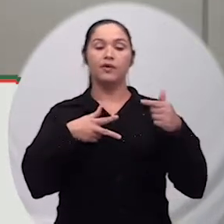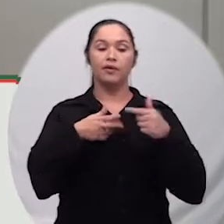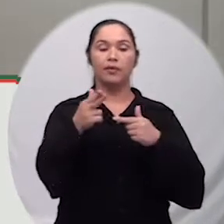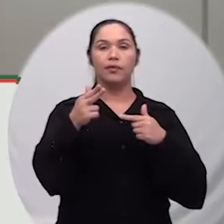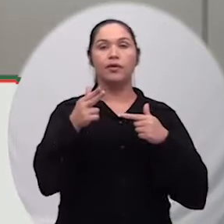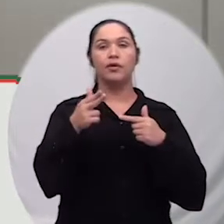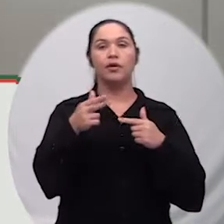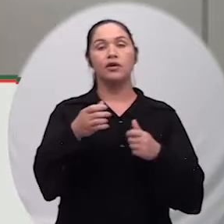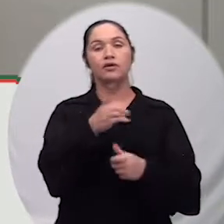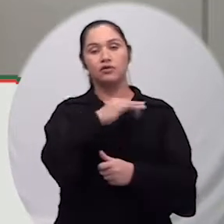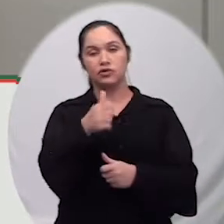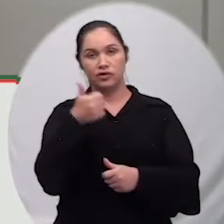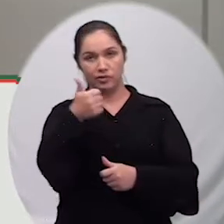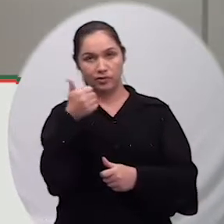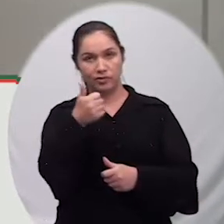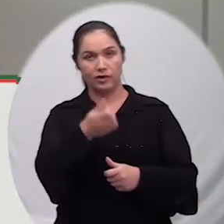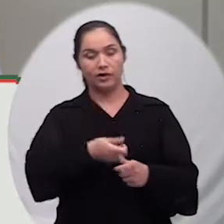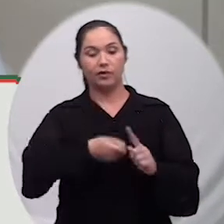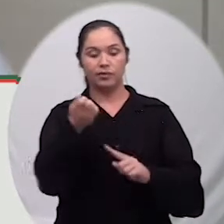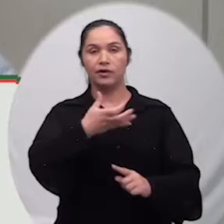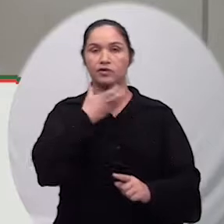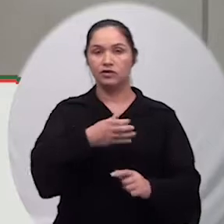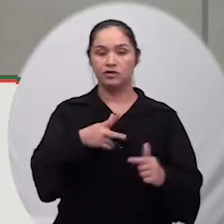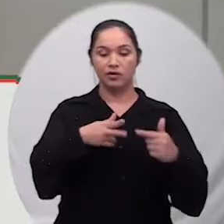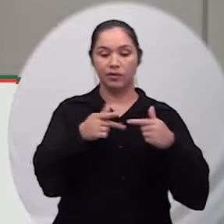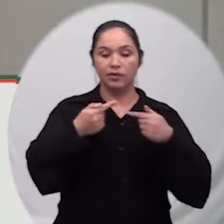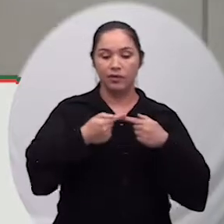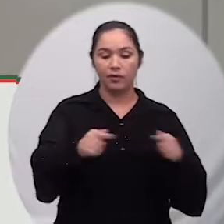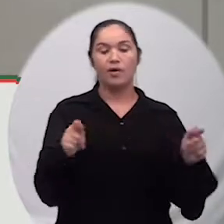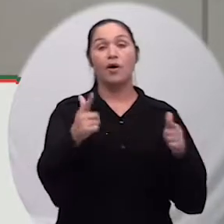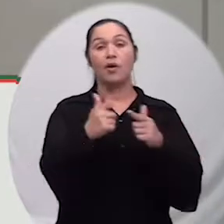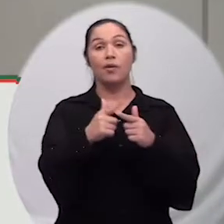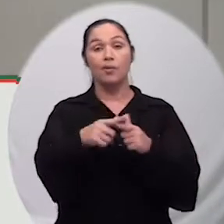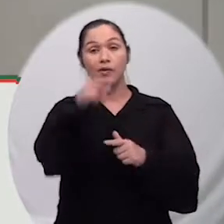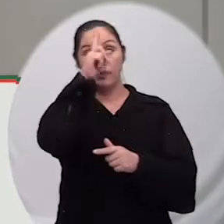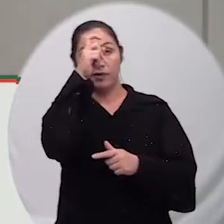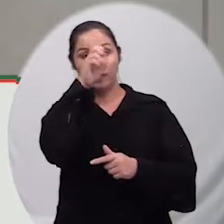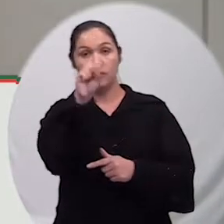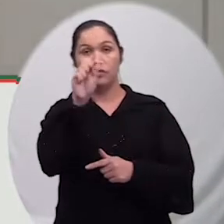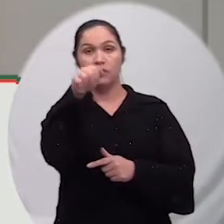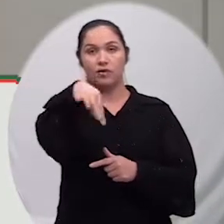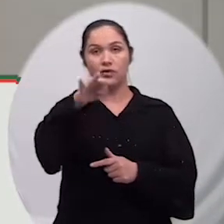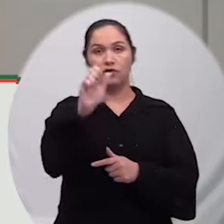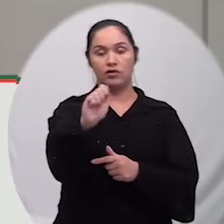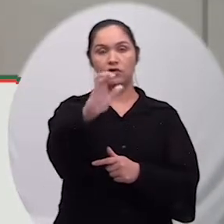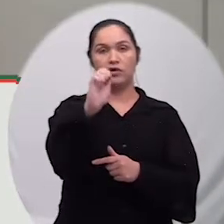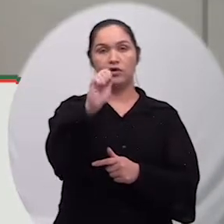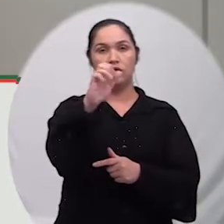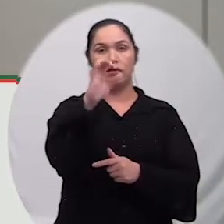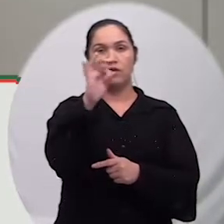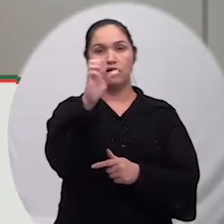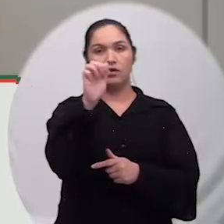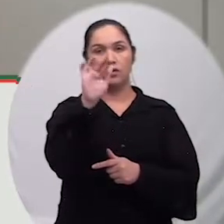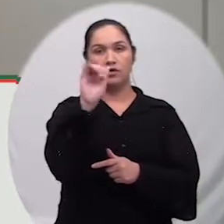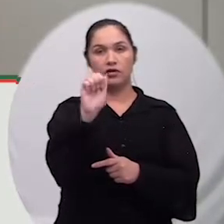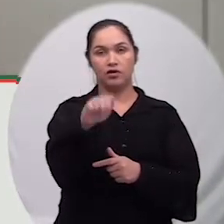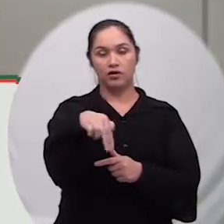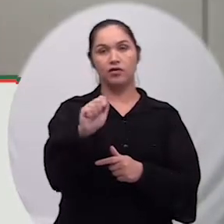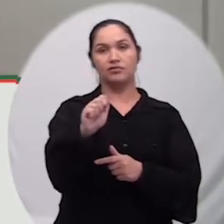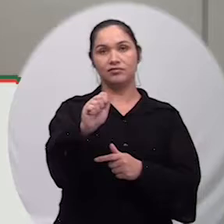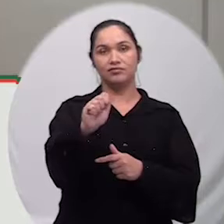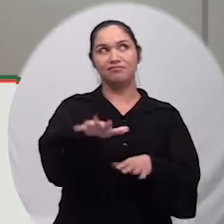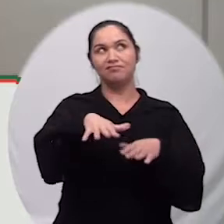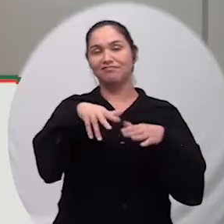ampliação do Hospital Materno Infantil. Realmente um marco, não só para Criciúma, mas para toda a região sul do estado. Haja vista a grandeza do